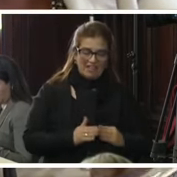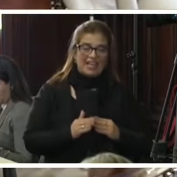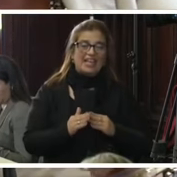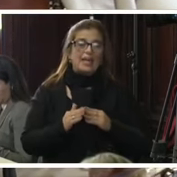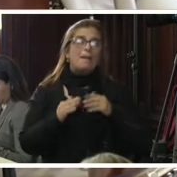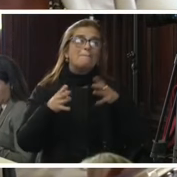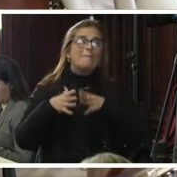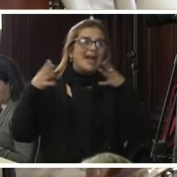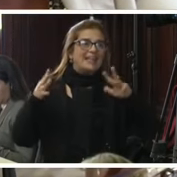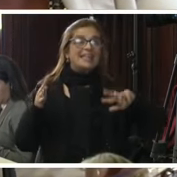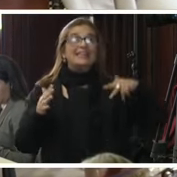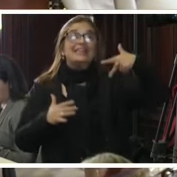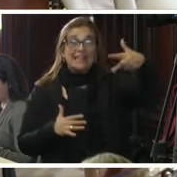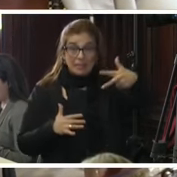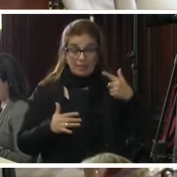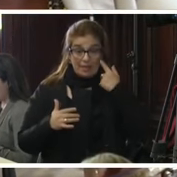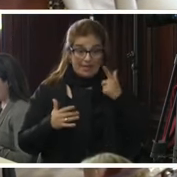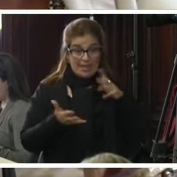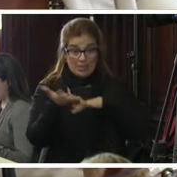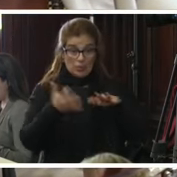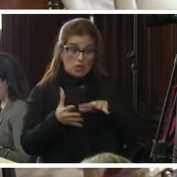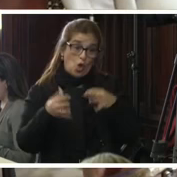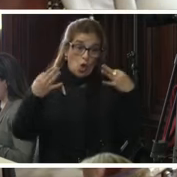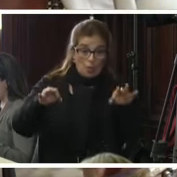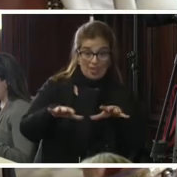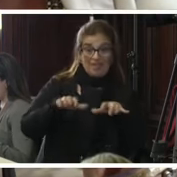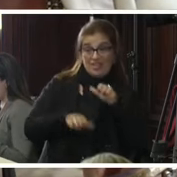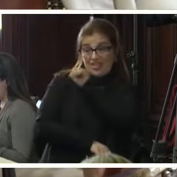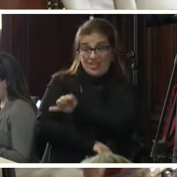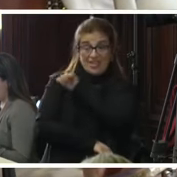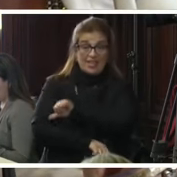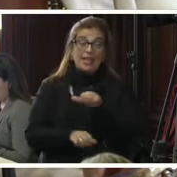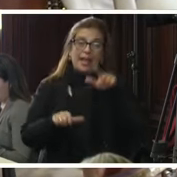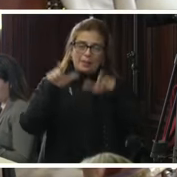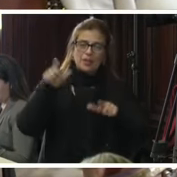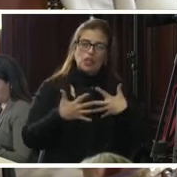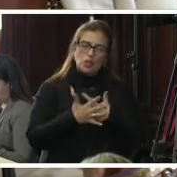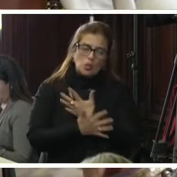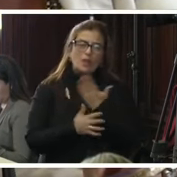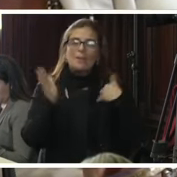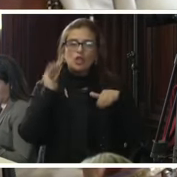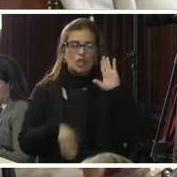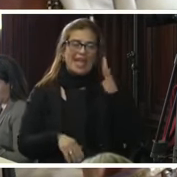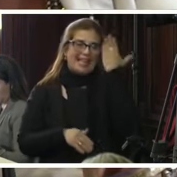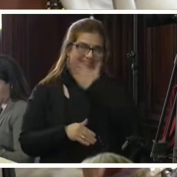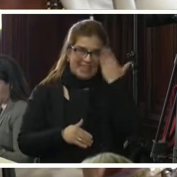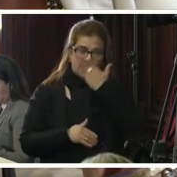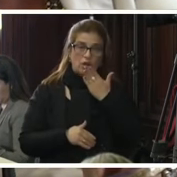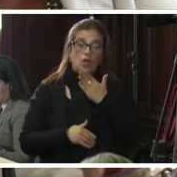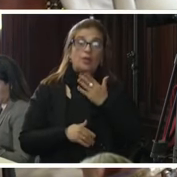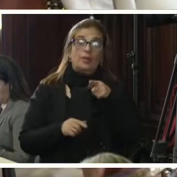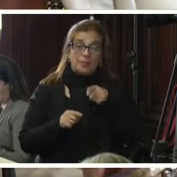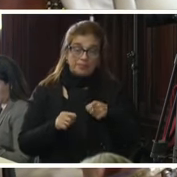3 vezes maior do que nas demais áreas do Rio de Janeiro, sendo 75% das vítimas pessoas negras. De janeiro a julho